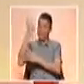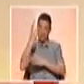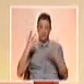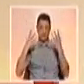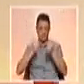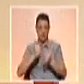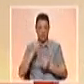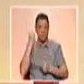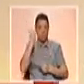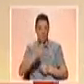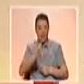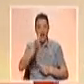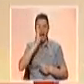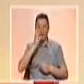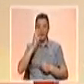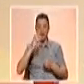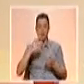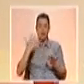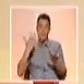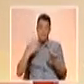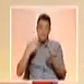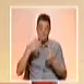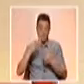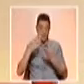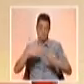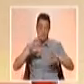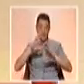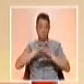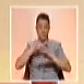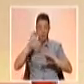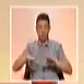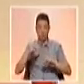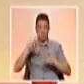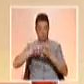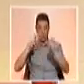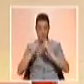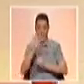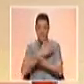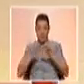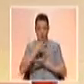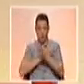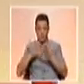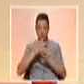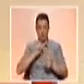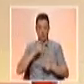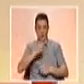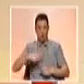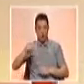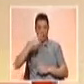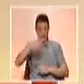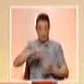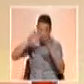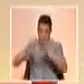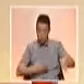Com pouca água, mas devido ao problema da produtividade e problemas económicos, porque também não nos podemos esquecer que nós temos que